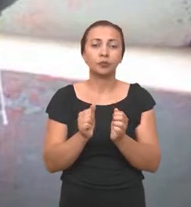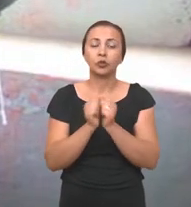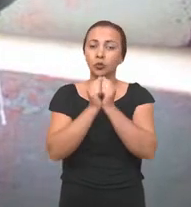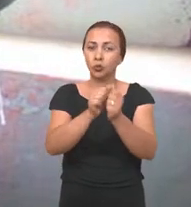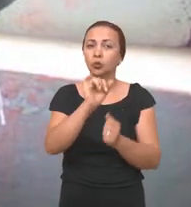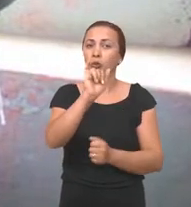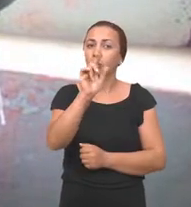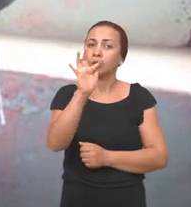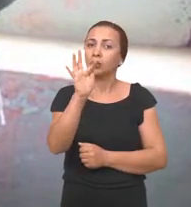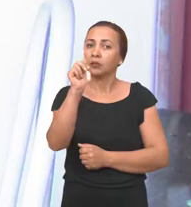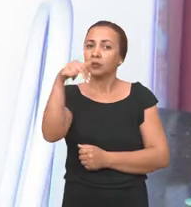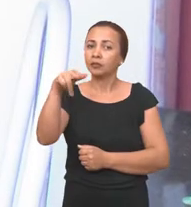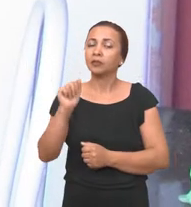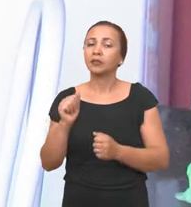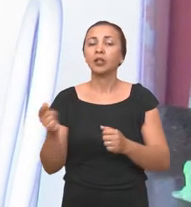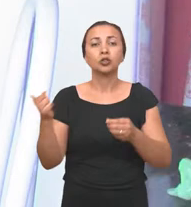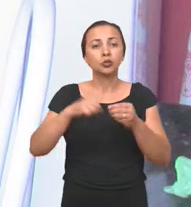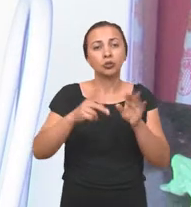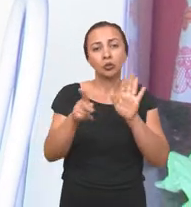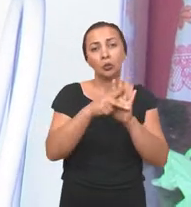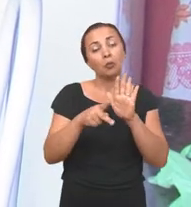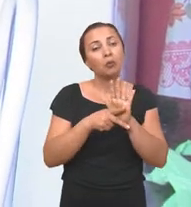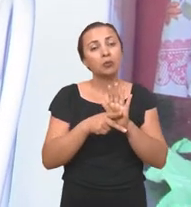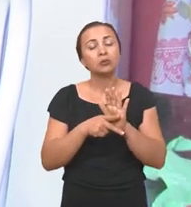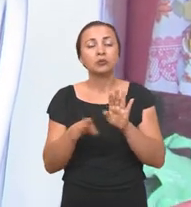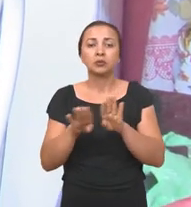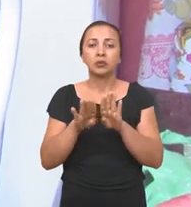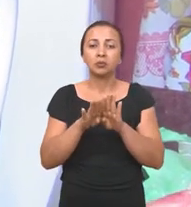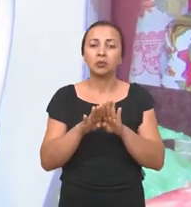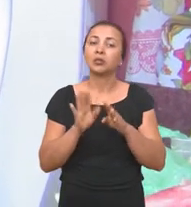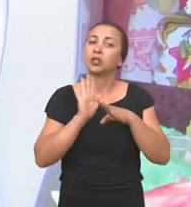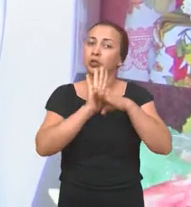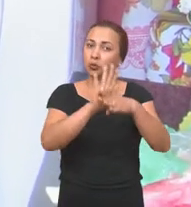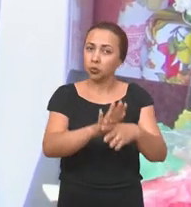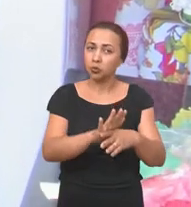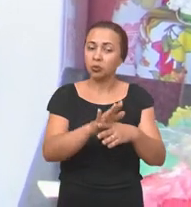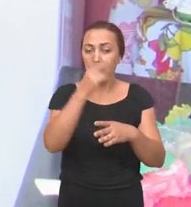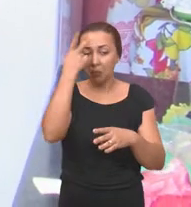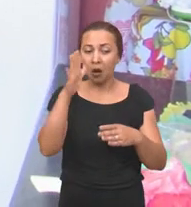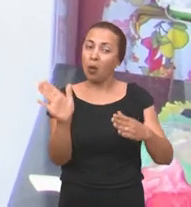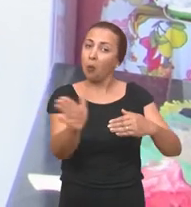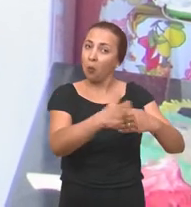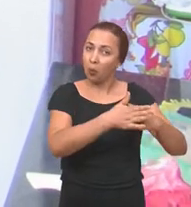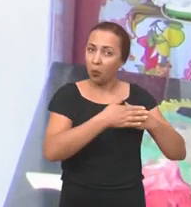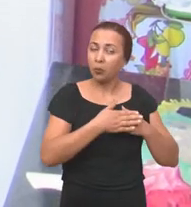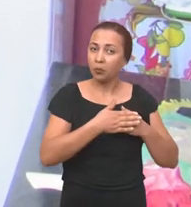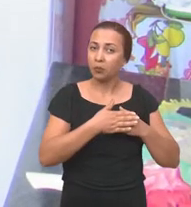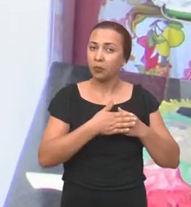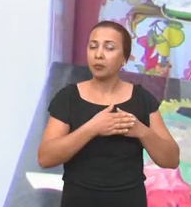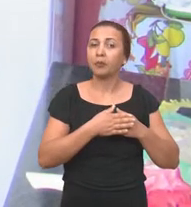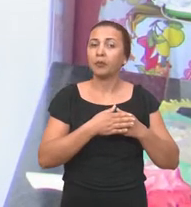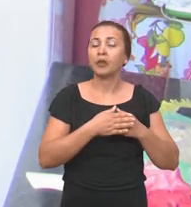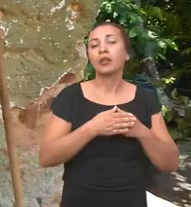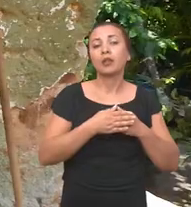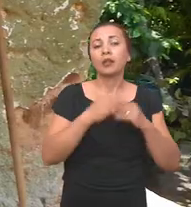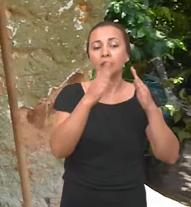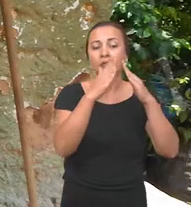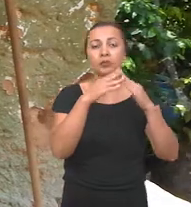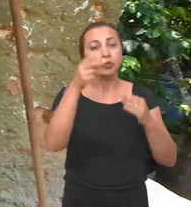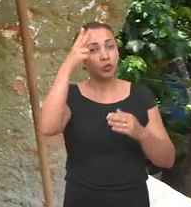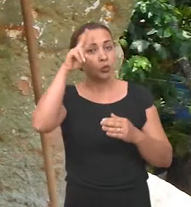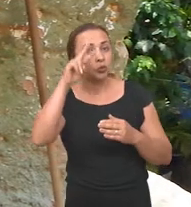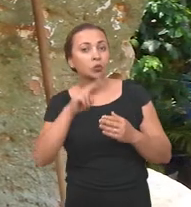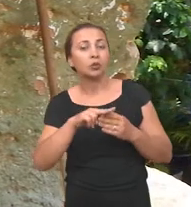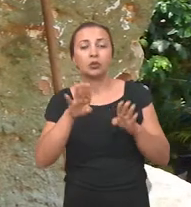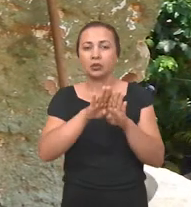e com o IPHAN, chegamos a um projeto que contemple tanto as normativas do IPHAN em relação à preservação do patrimônio, quanto às